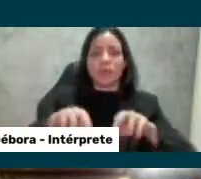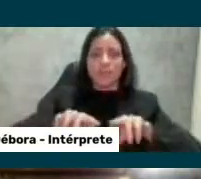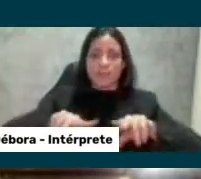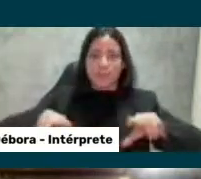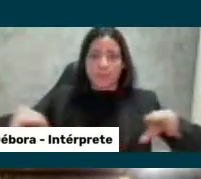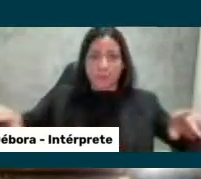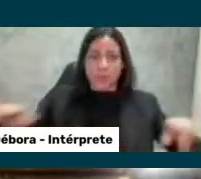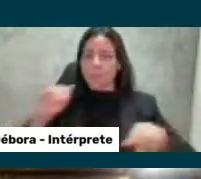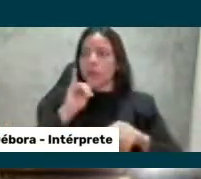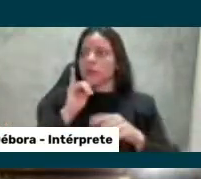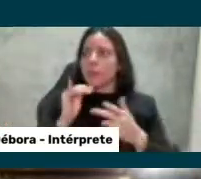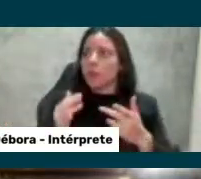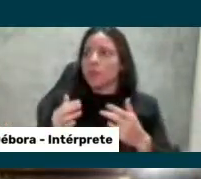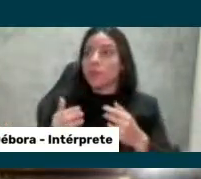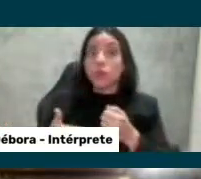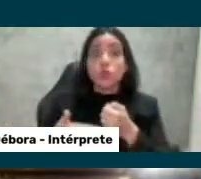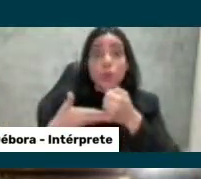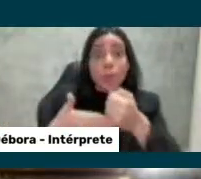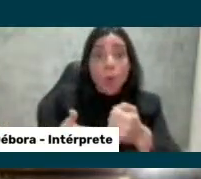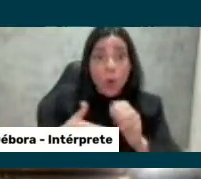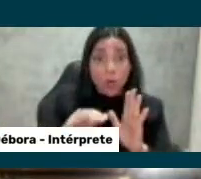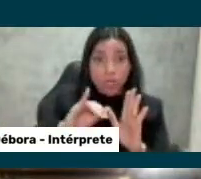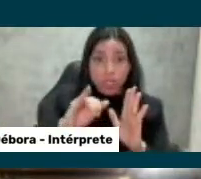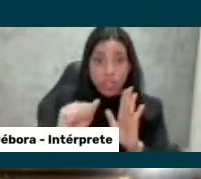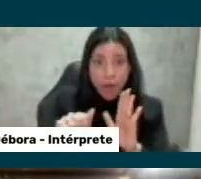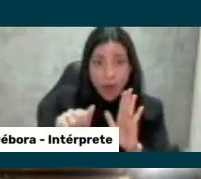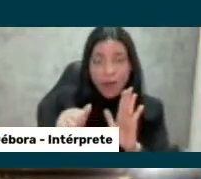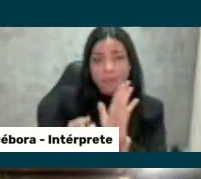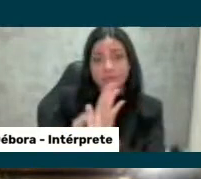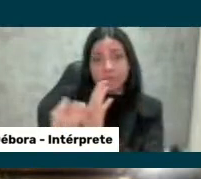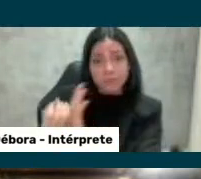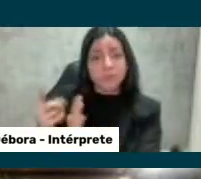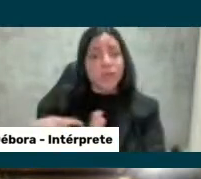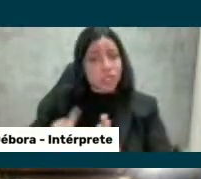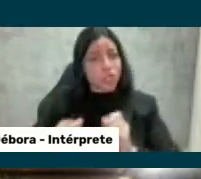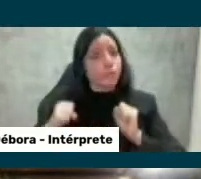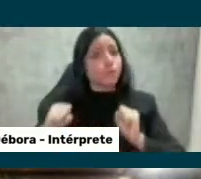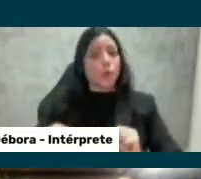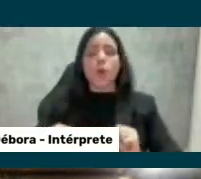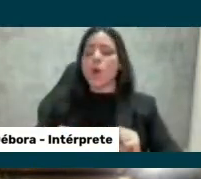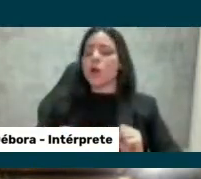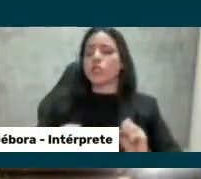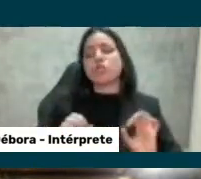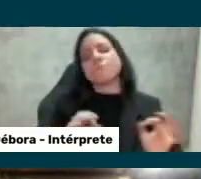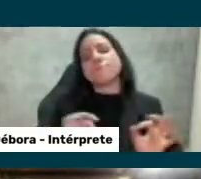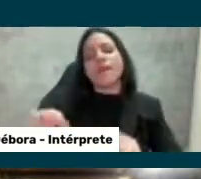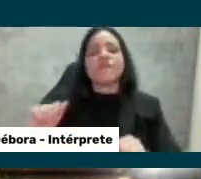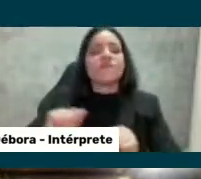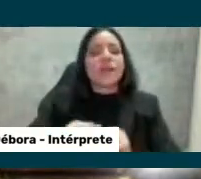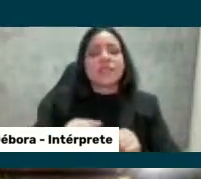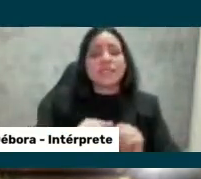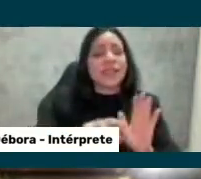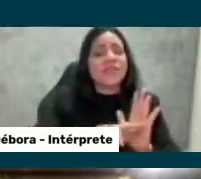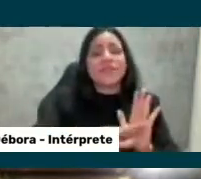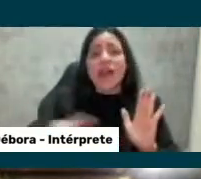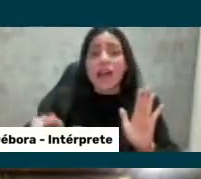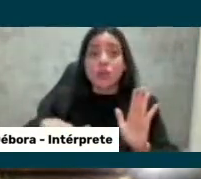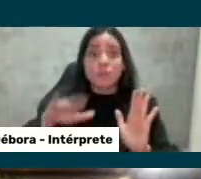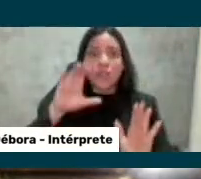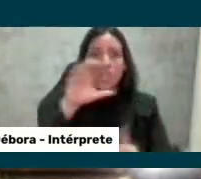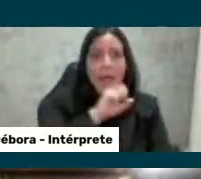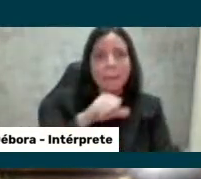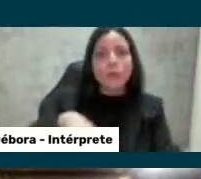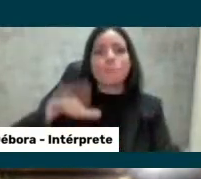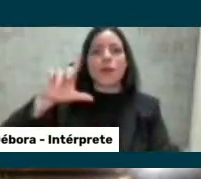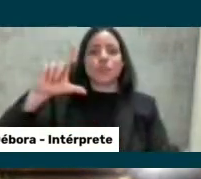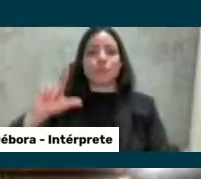com o suporte de IA que a gente pode ter agora, a gente pode fazer muito melhor, mais rápido e mais barato, uma série de coisas no que a gente chama de economia